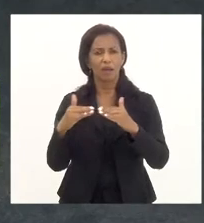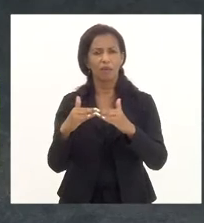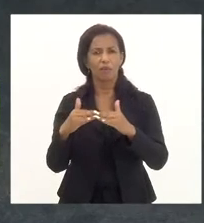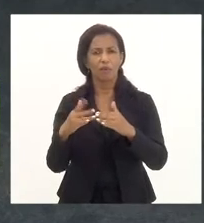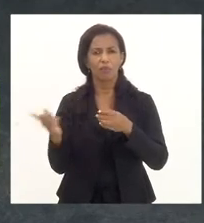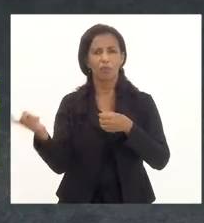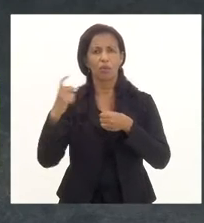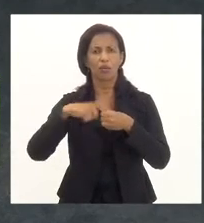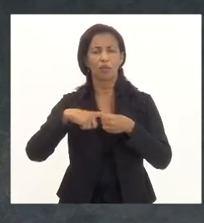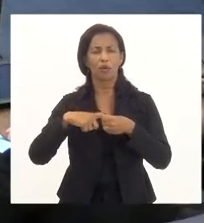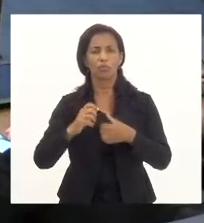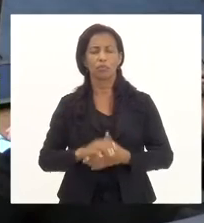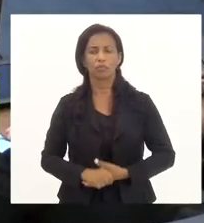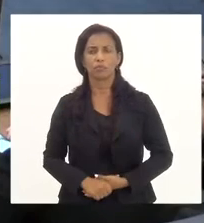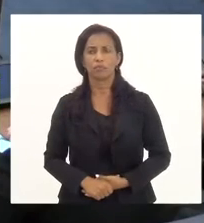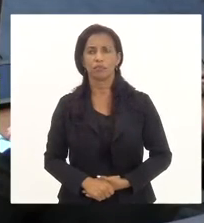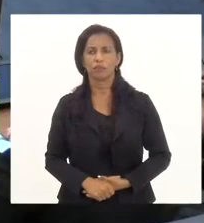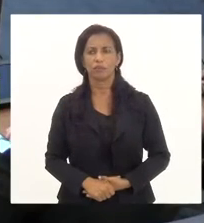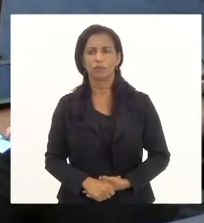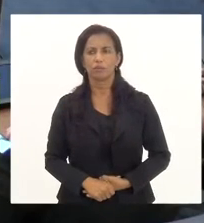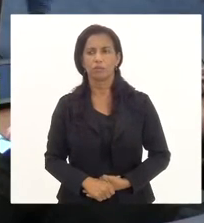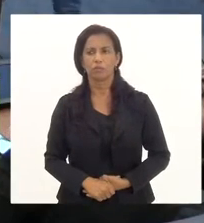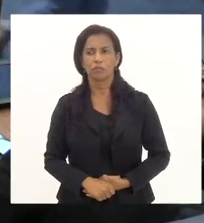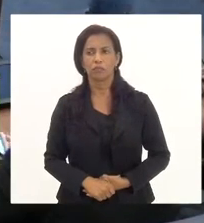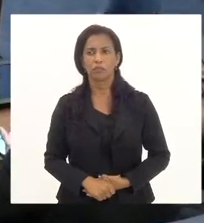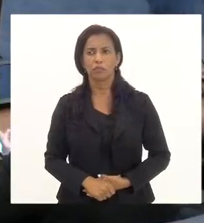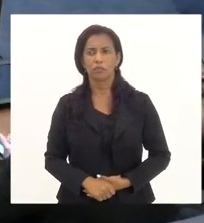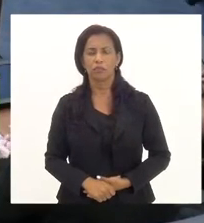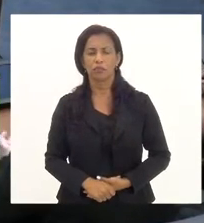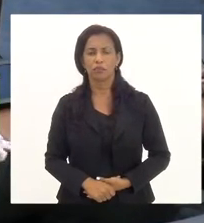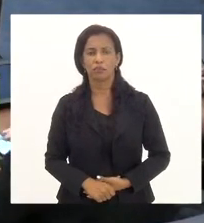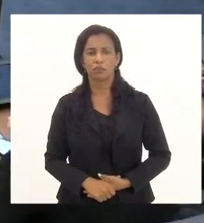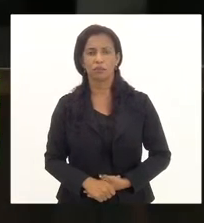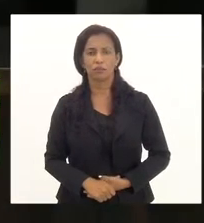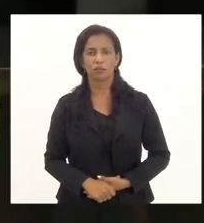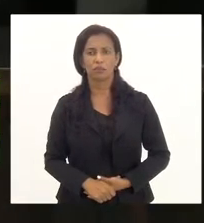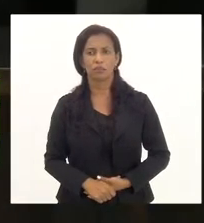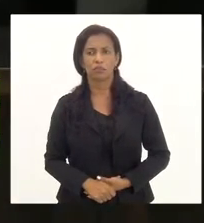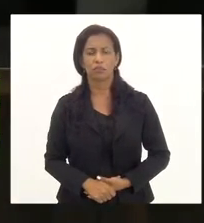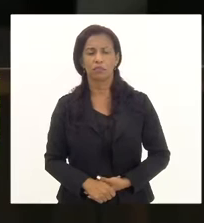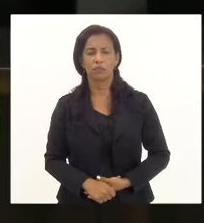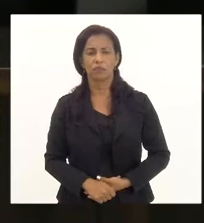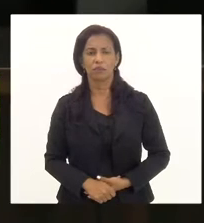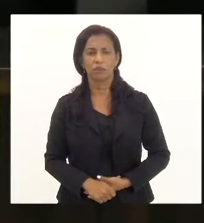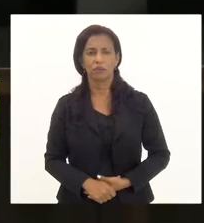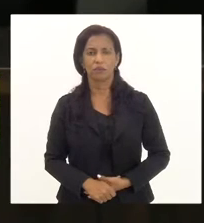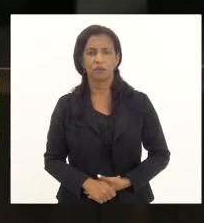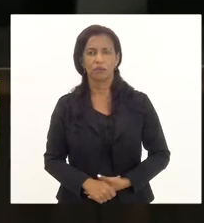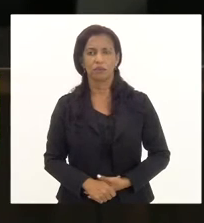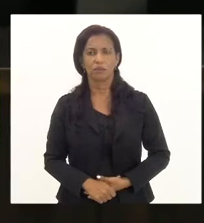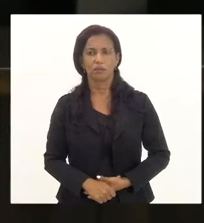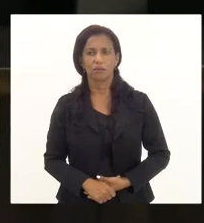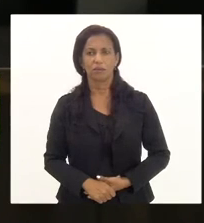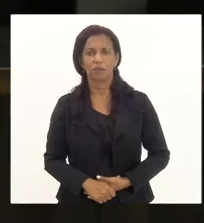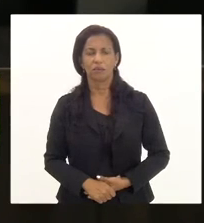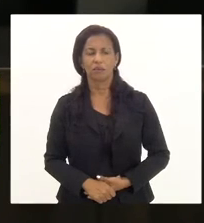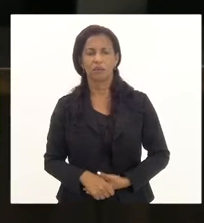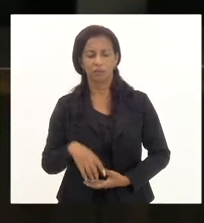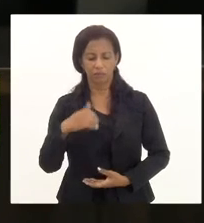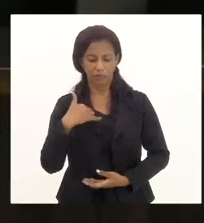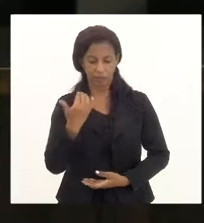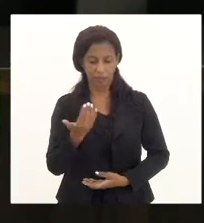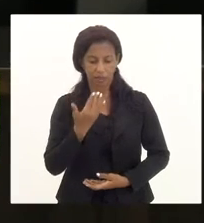não volta obrigada Ah tá obrigado professora eu queria